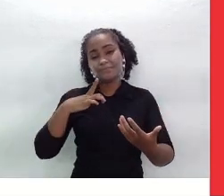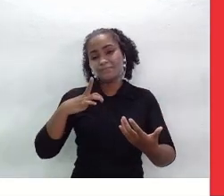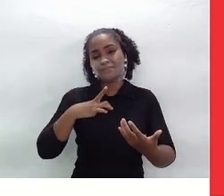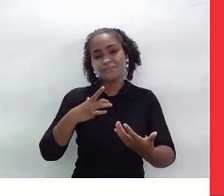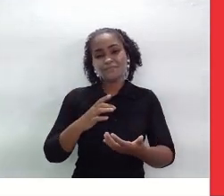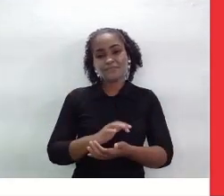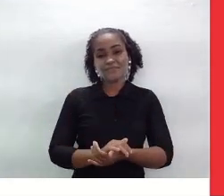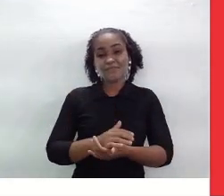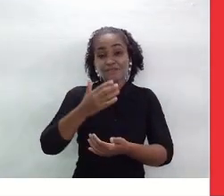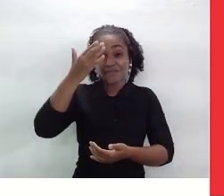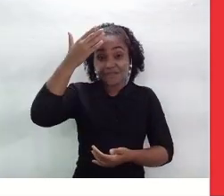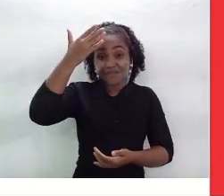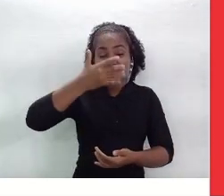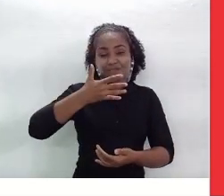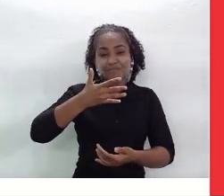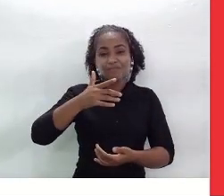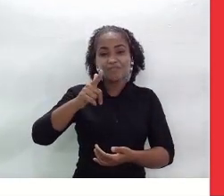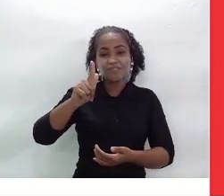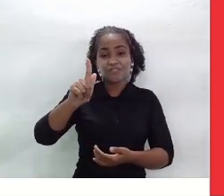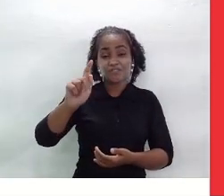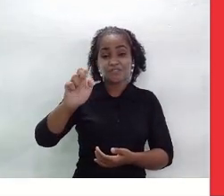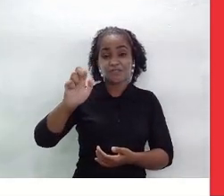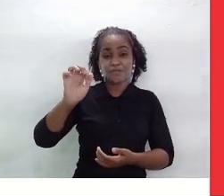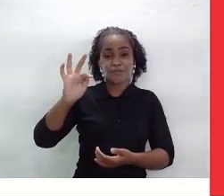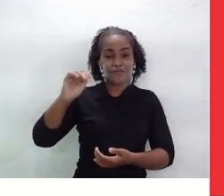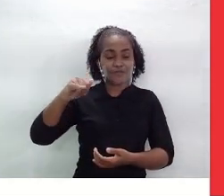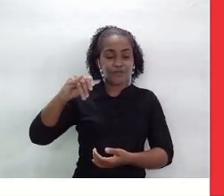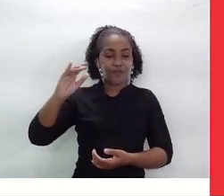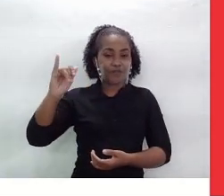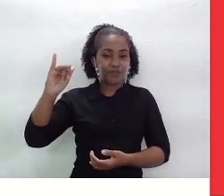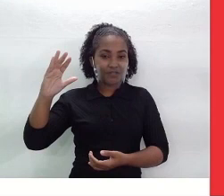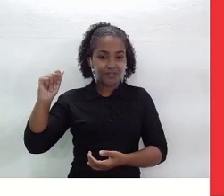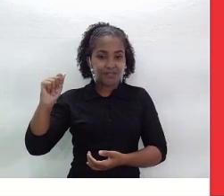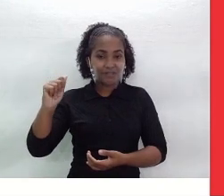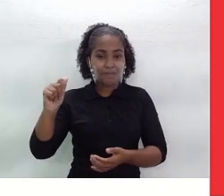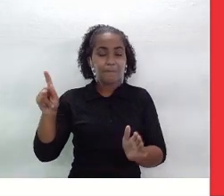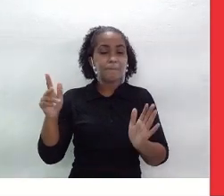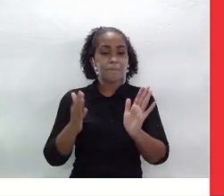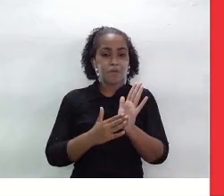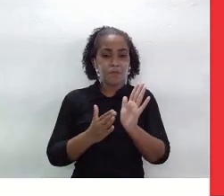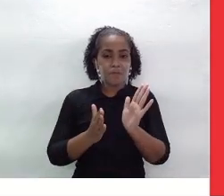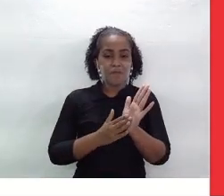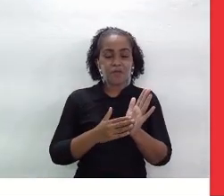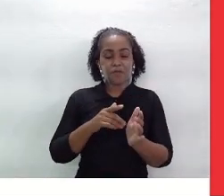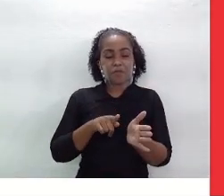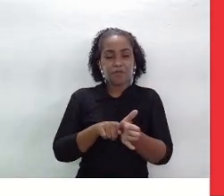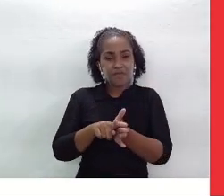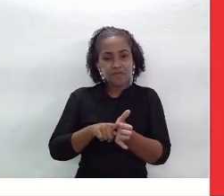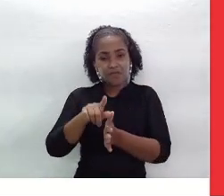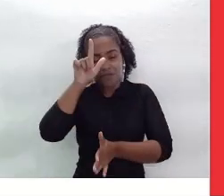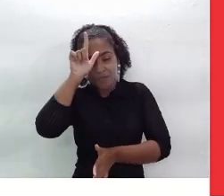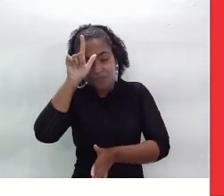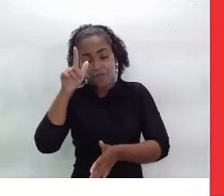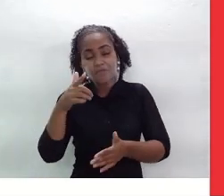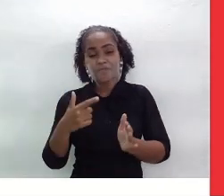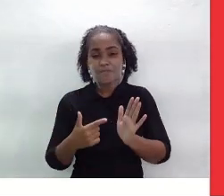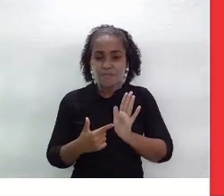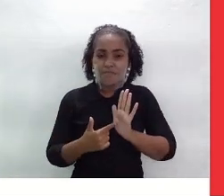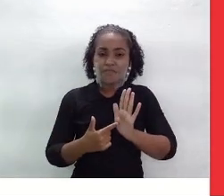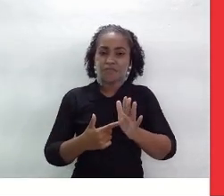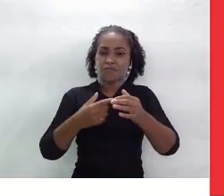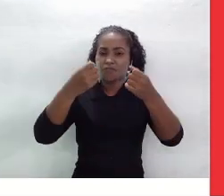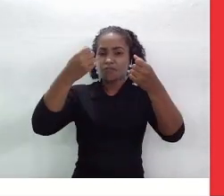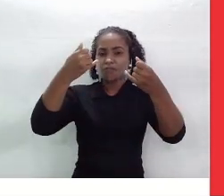uma evidência geomorfológica de Wegener. Essa evidência daí é que fala